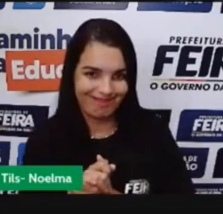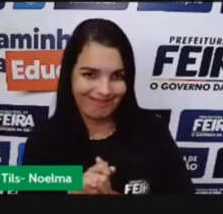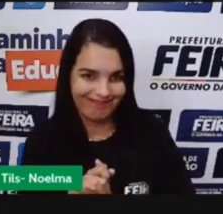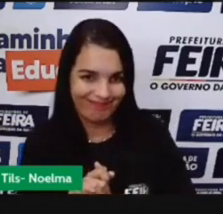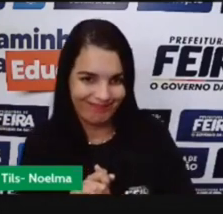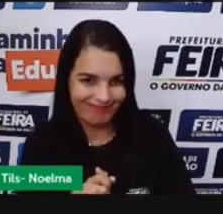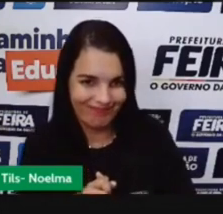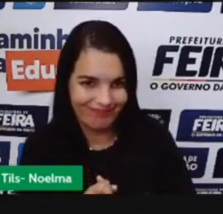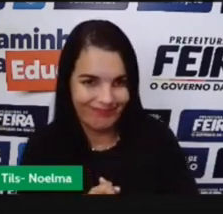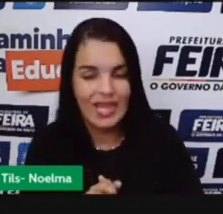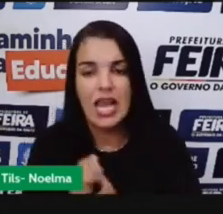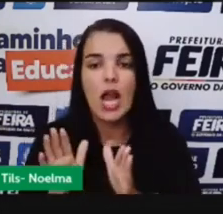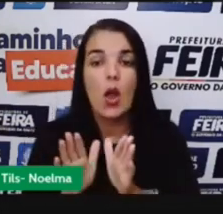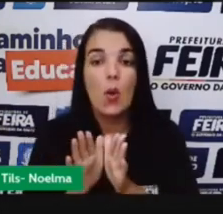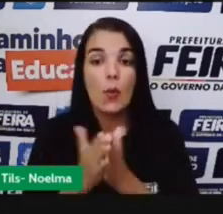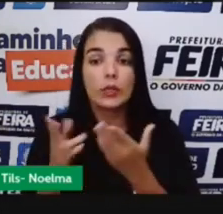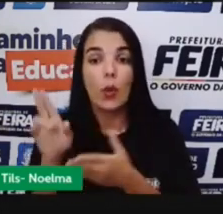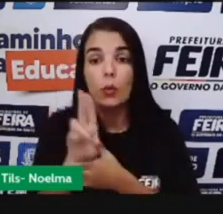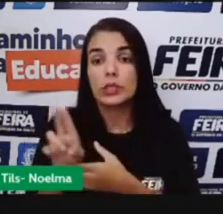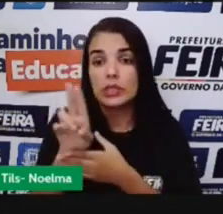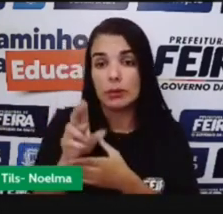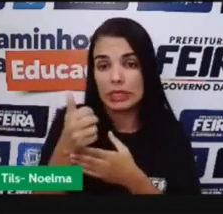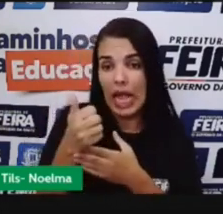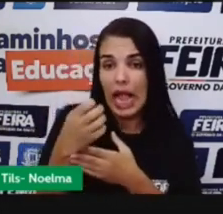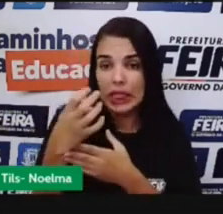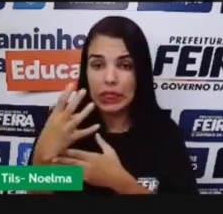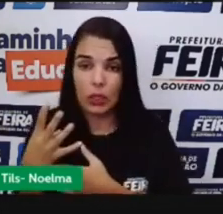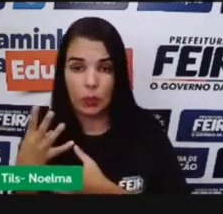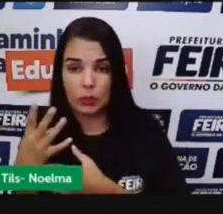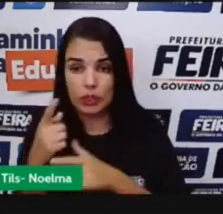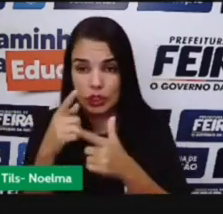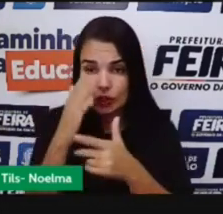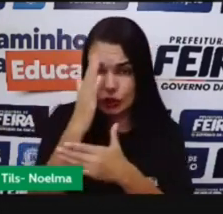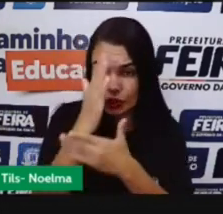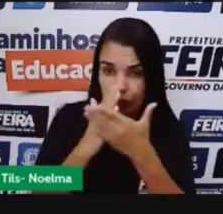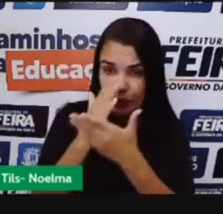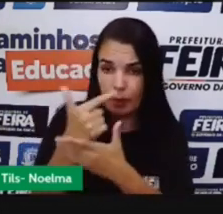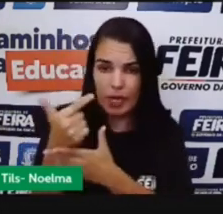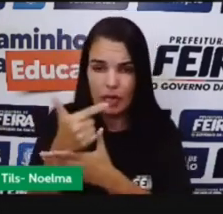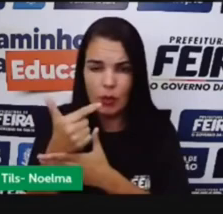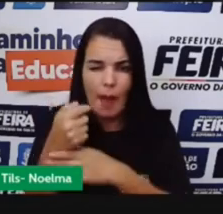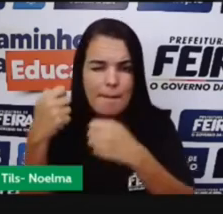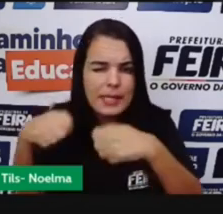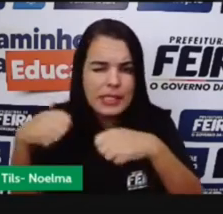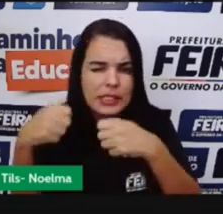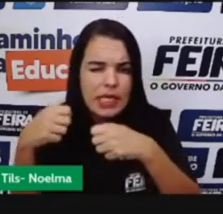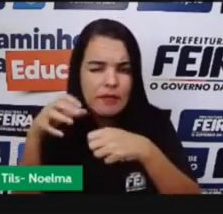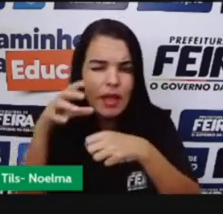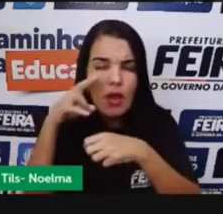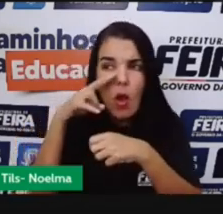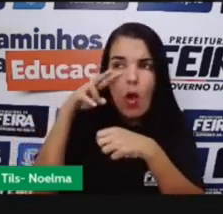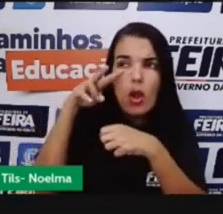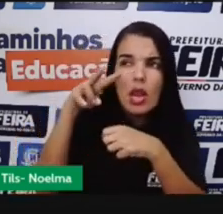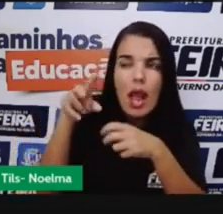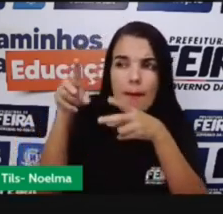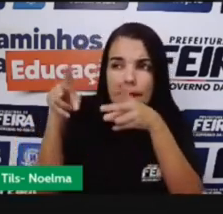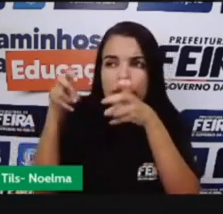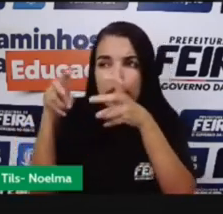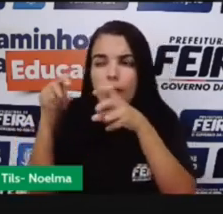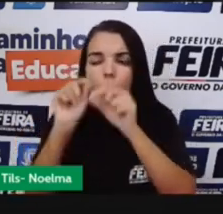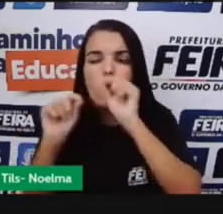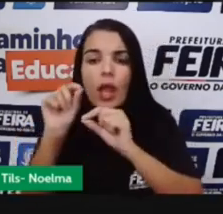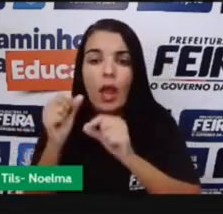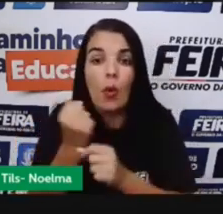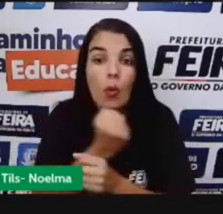aqui 14 dividido para 2, eu tinha que buscar, nesse caso, um número que